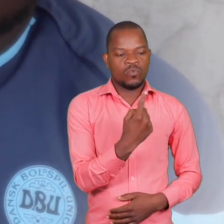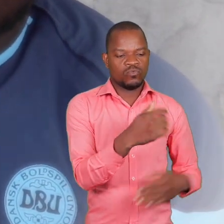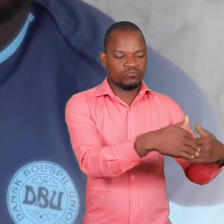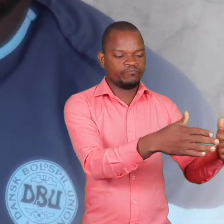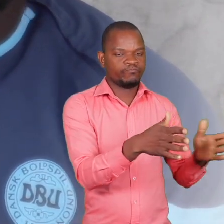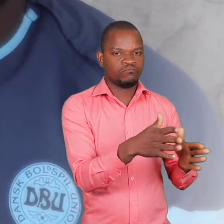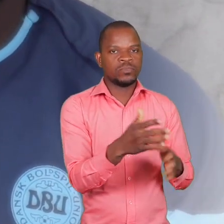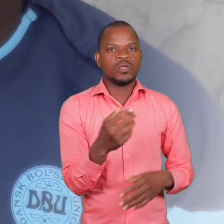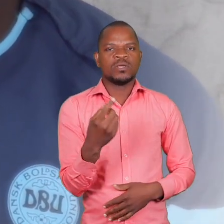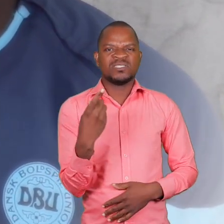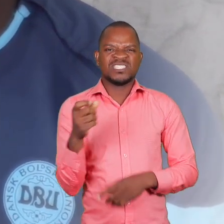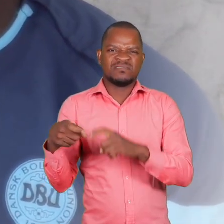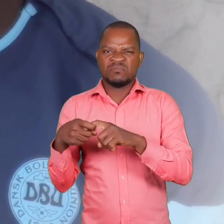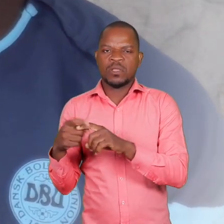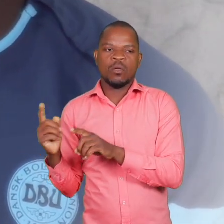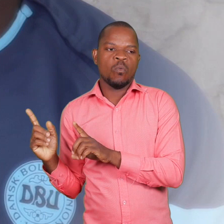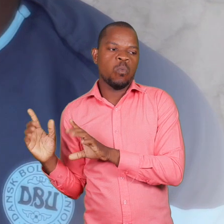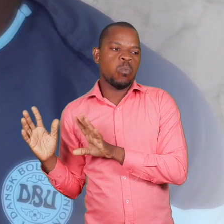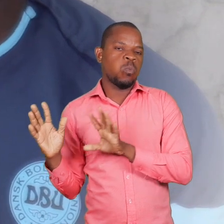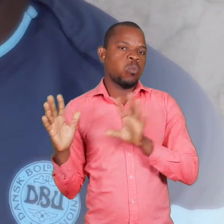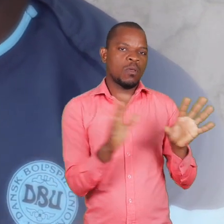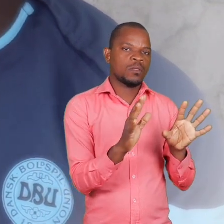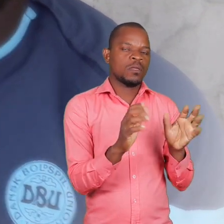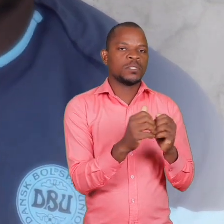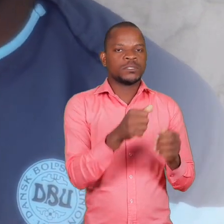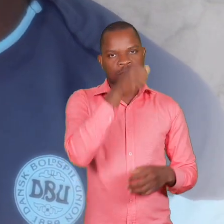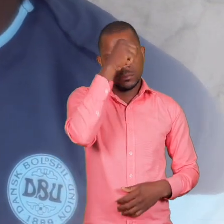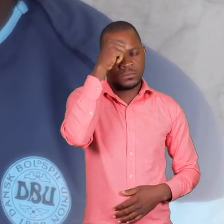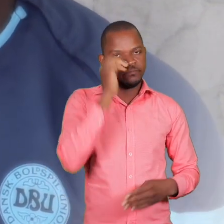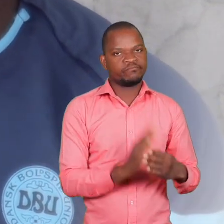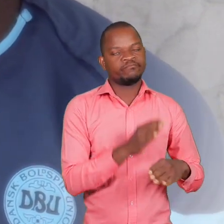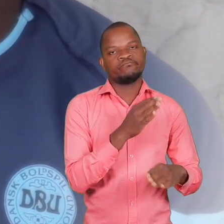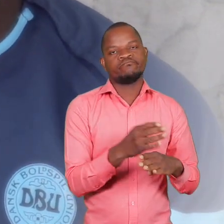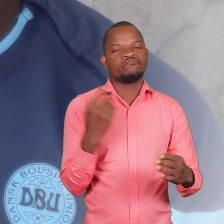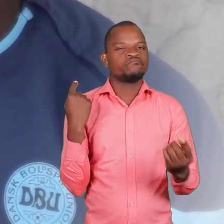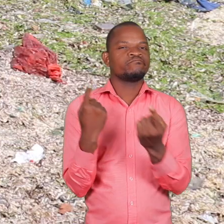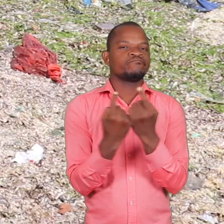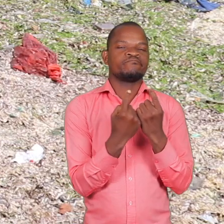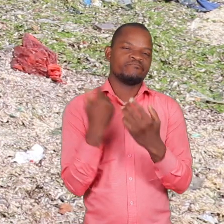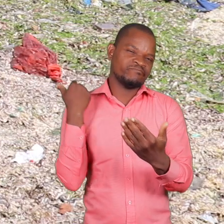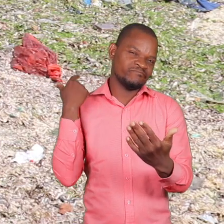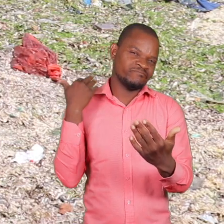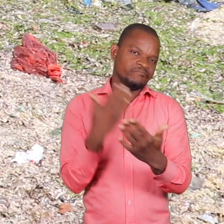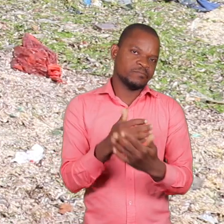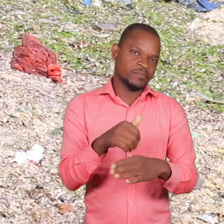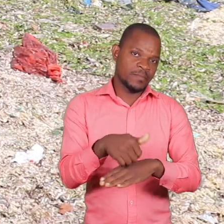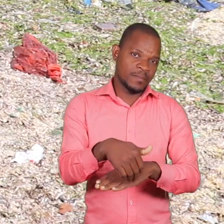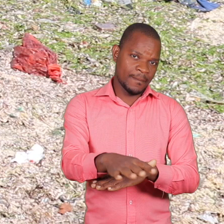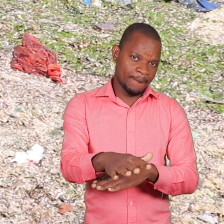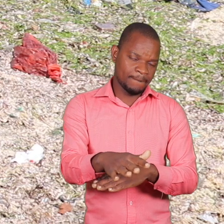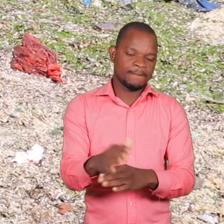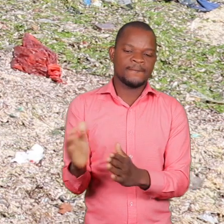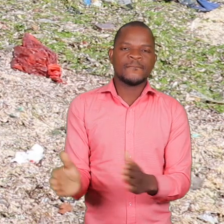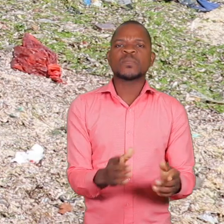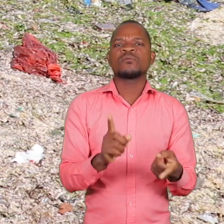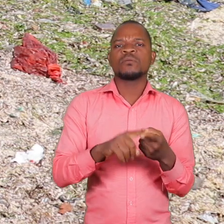uma latrina. Então não foi possível. É por isso que a situação mantém-se até agora. As melhorias haveria